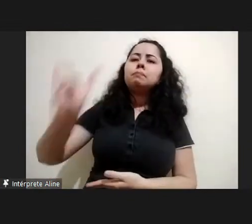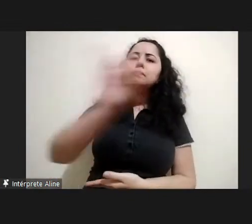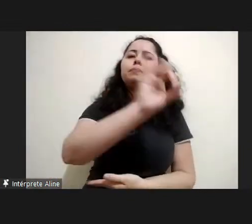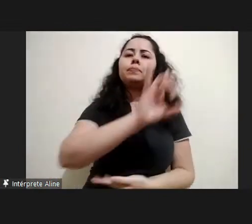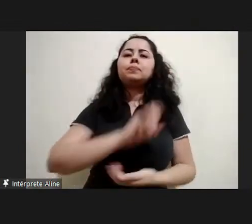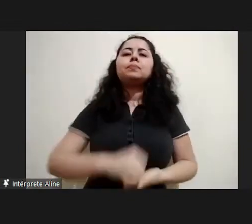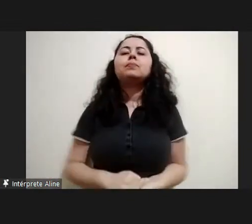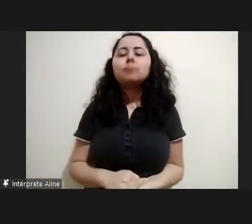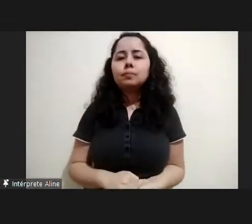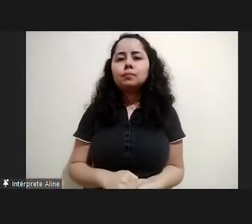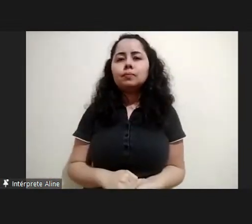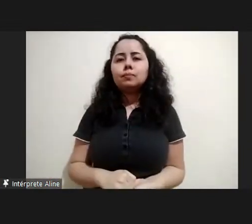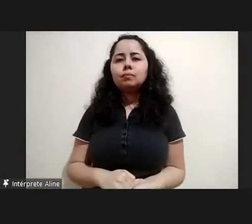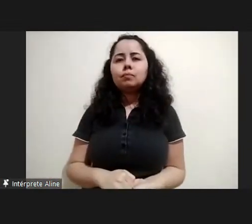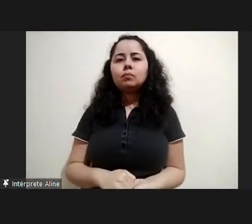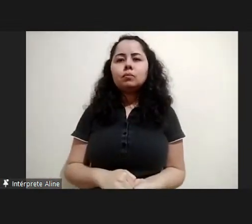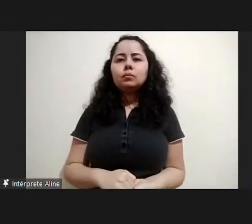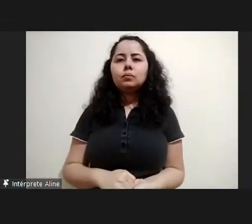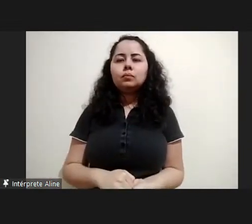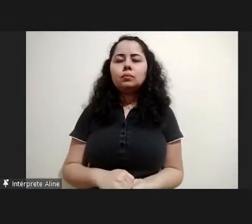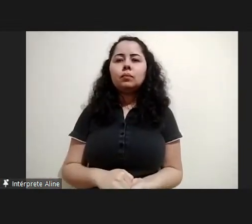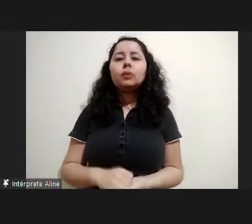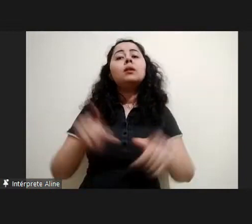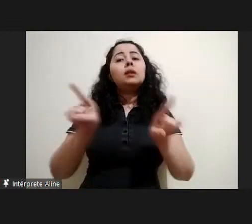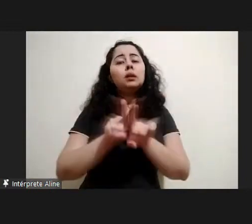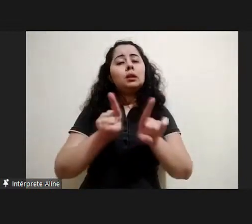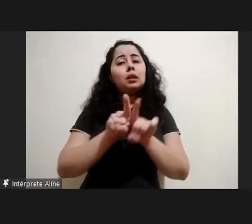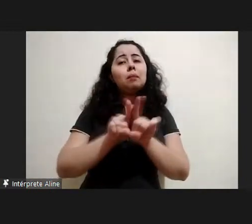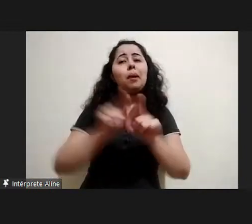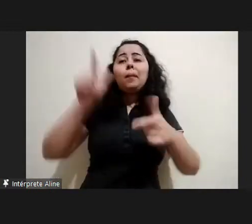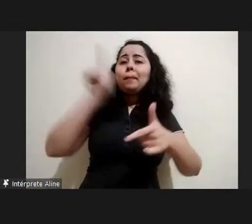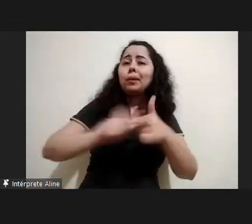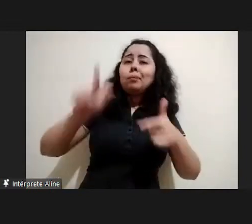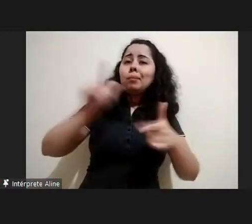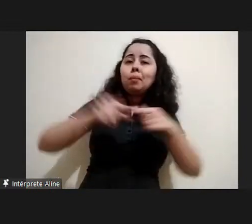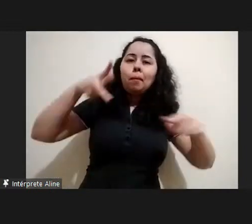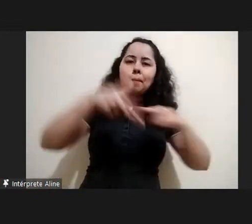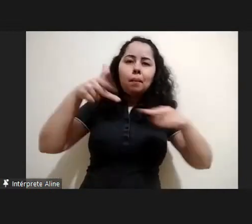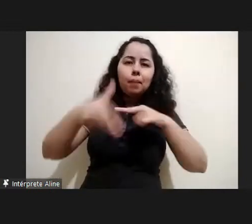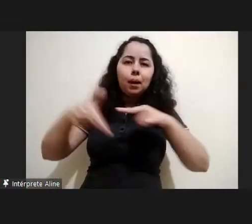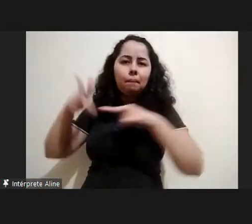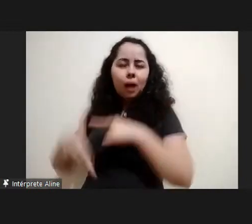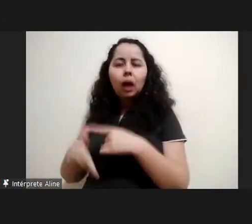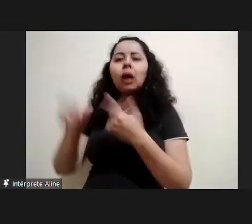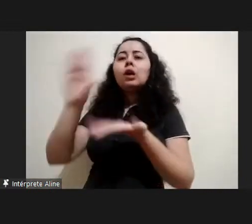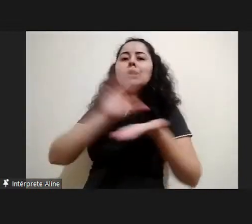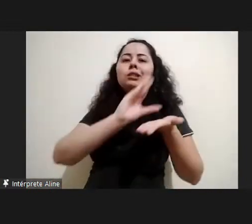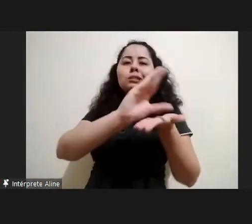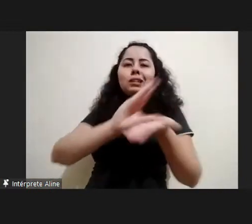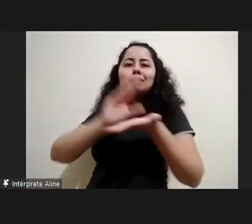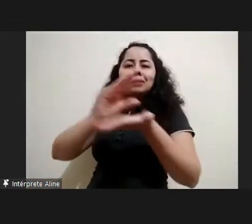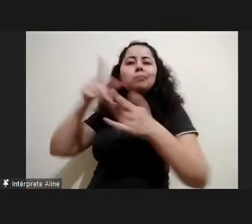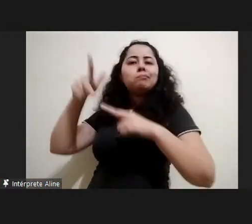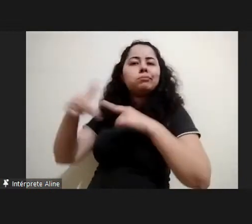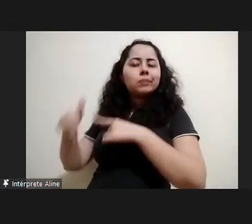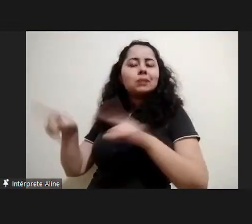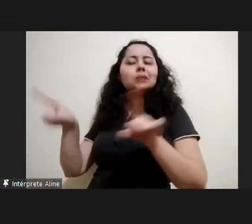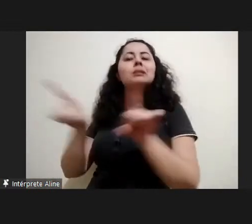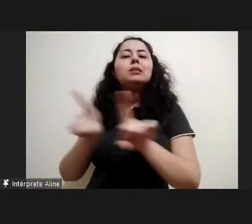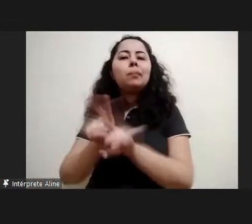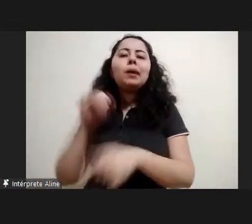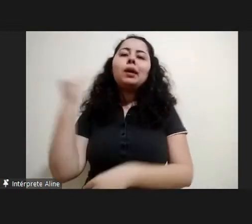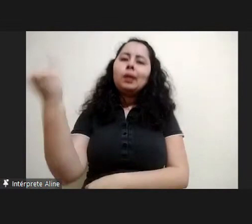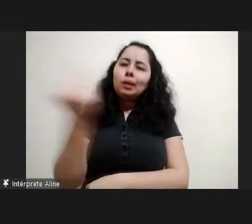O somatório dessa crise orçamentária com esse questionamento da relevância política